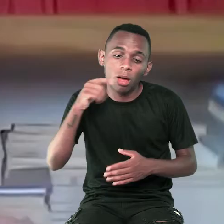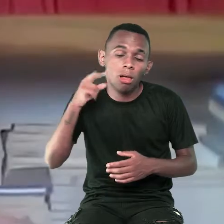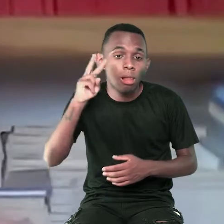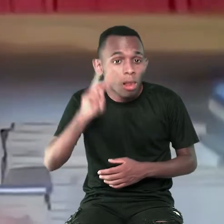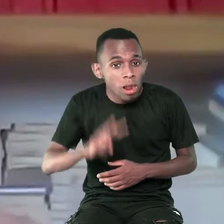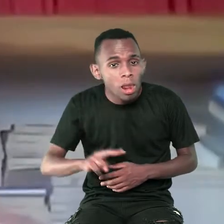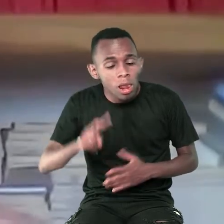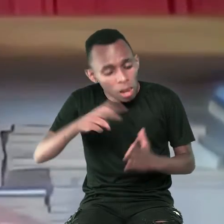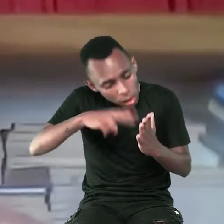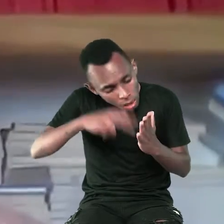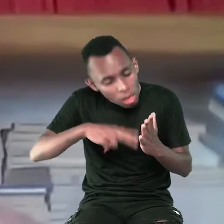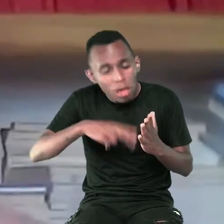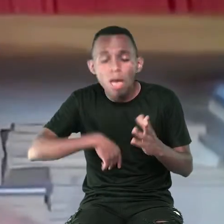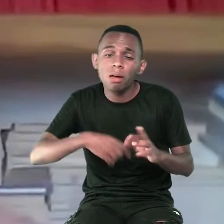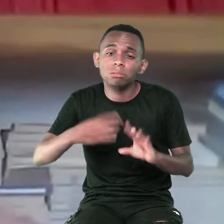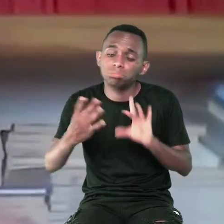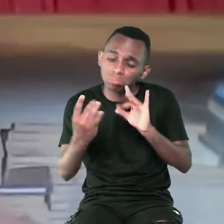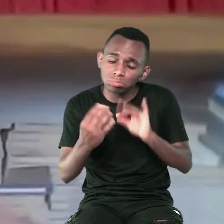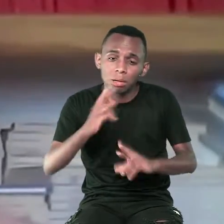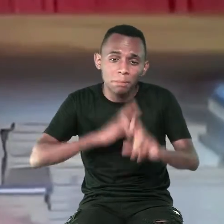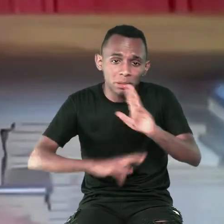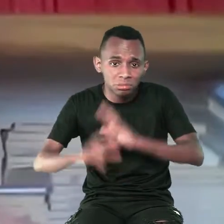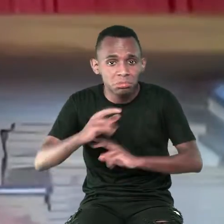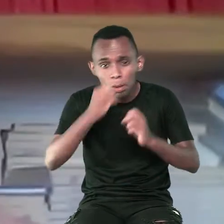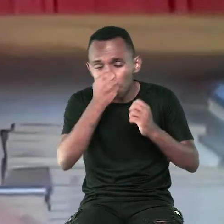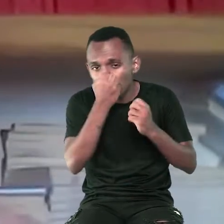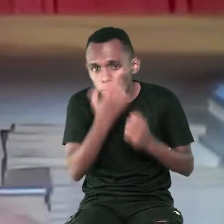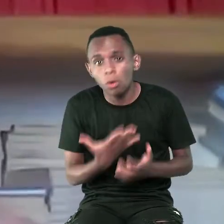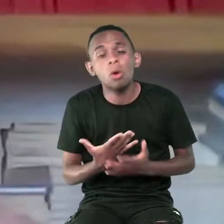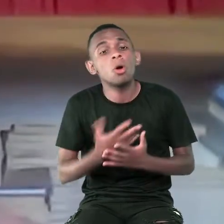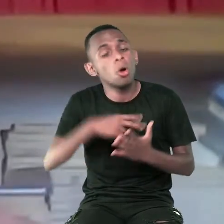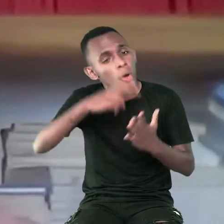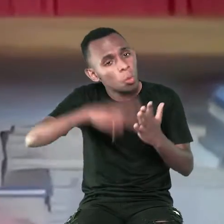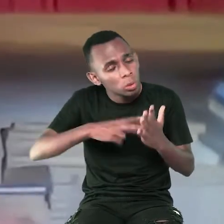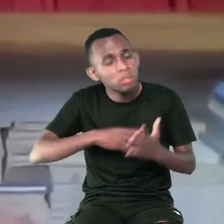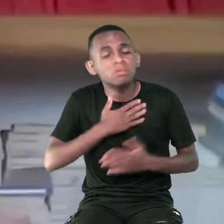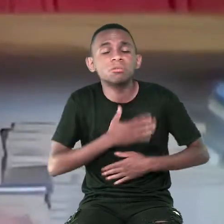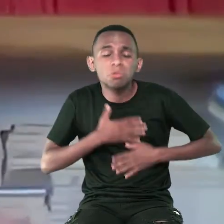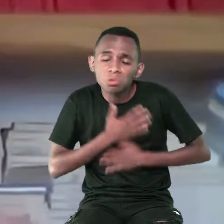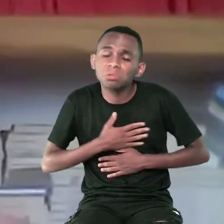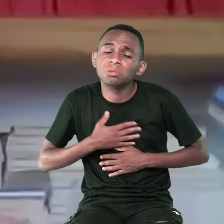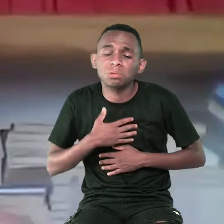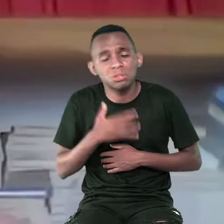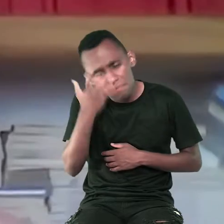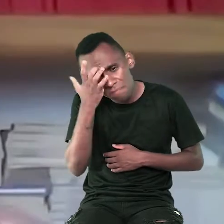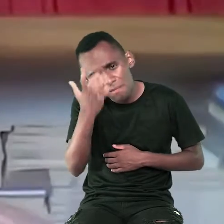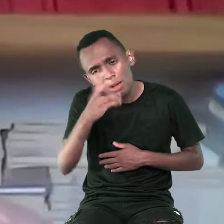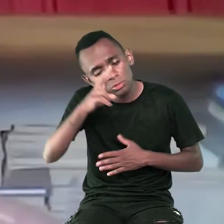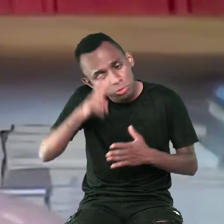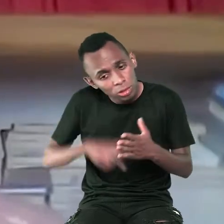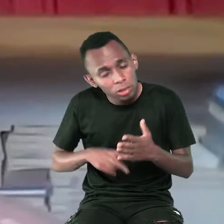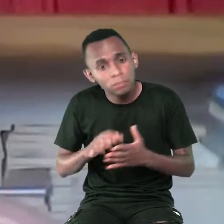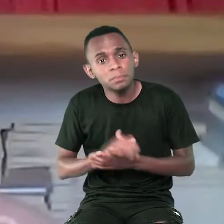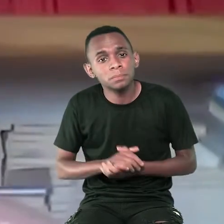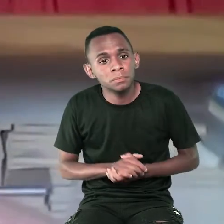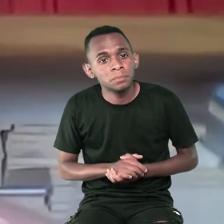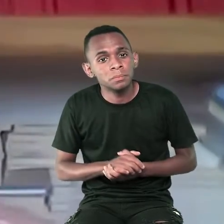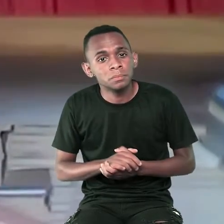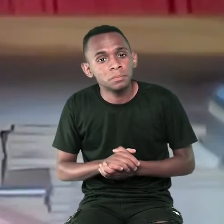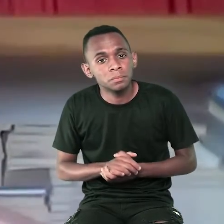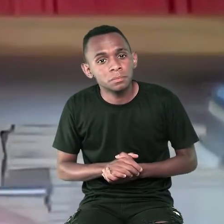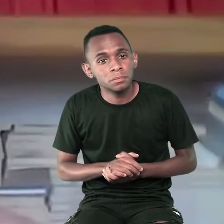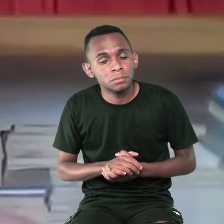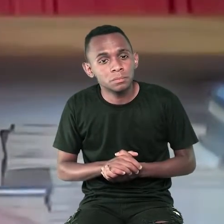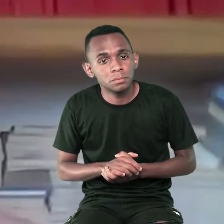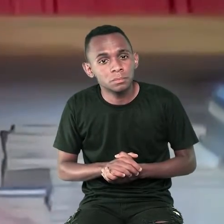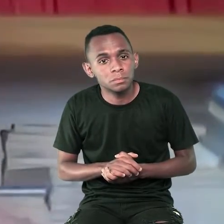me dando bons feedbacks, acho que é um livro gostoso de ler, fácil de ler, e que,